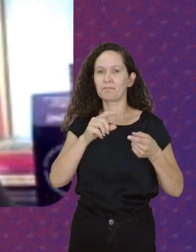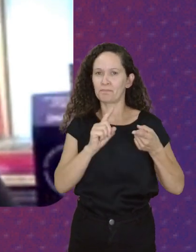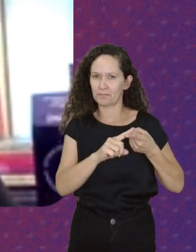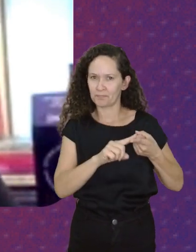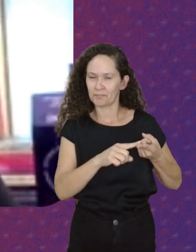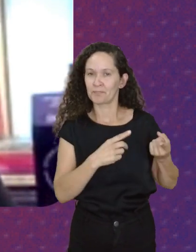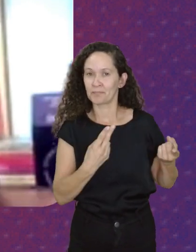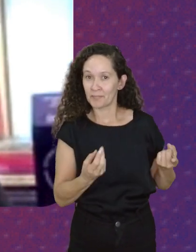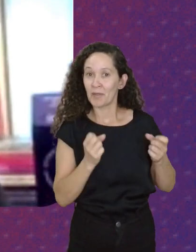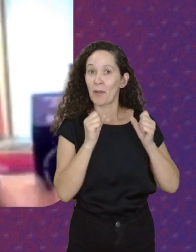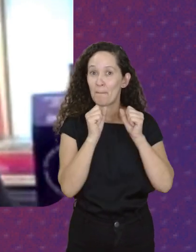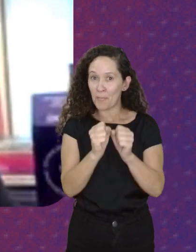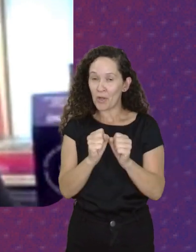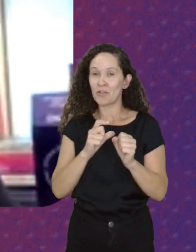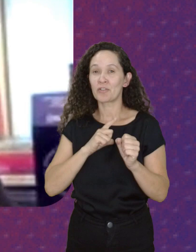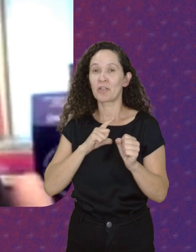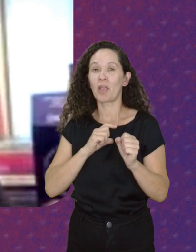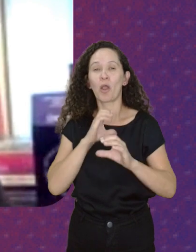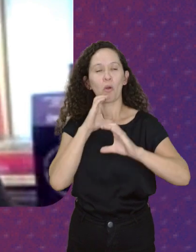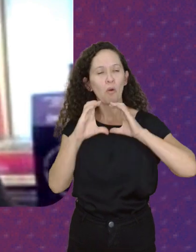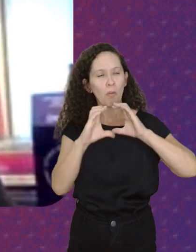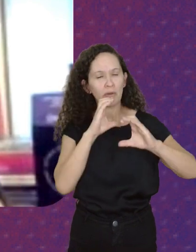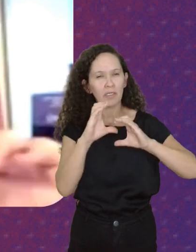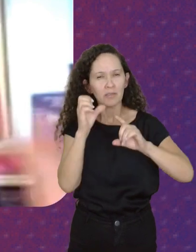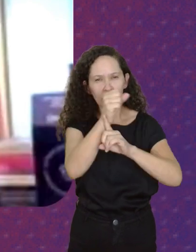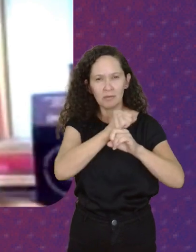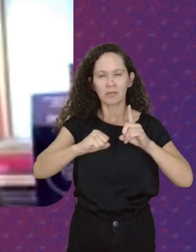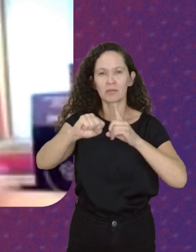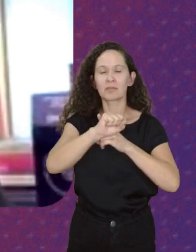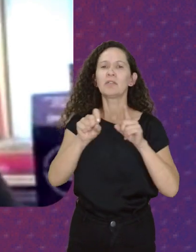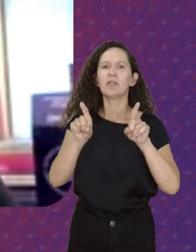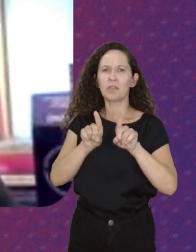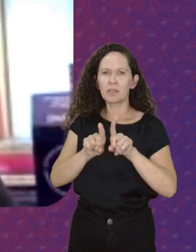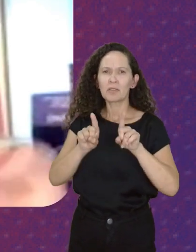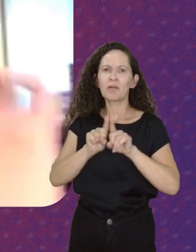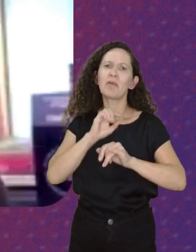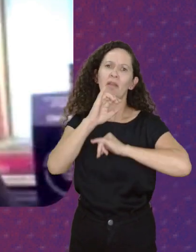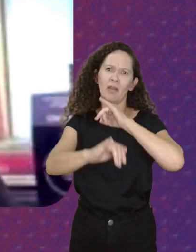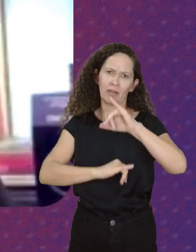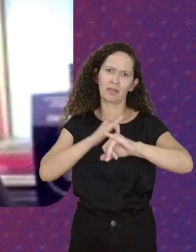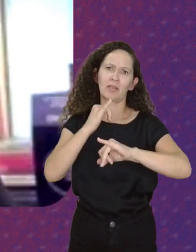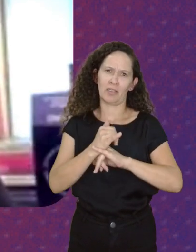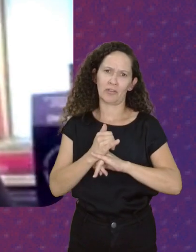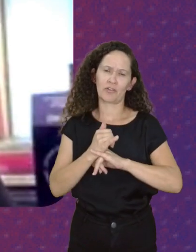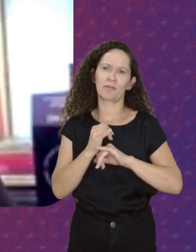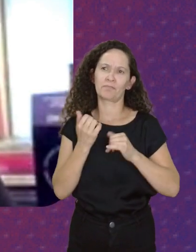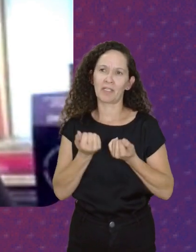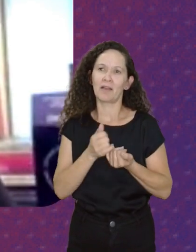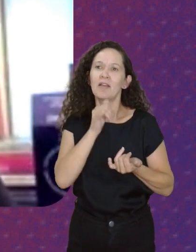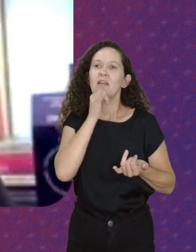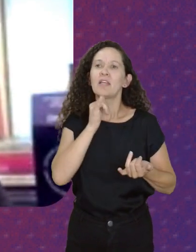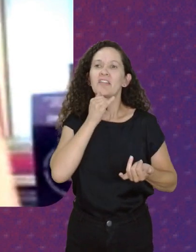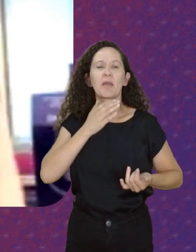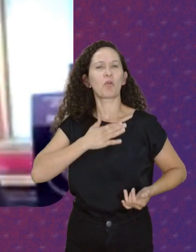que poderão ter cobertura dos meios de comunicação social, inclusive via internet: a menção à pretensa